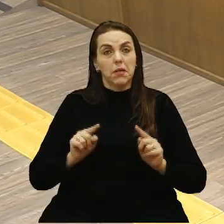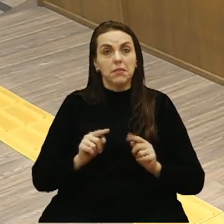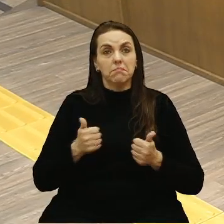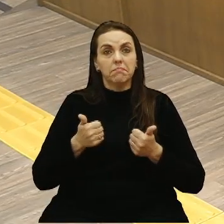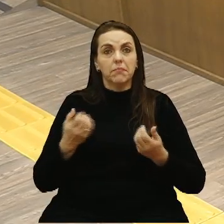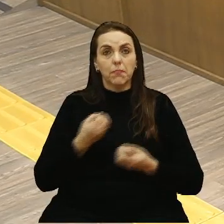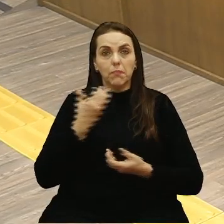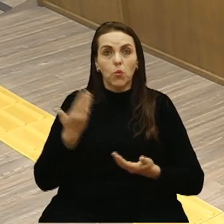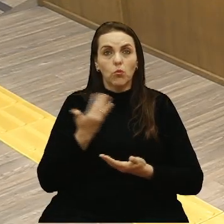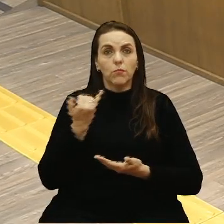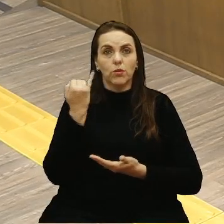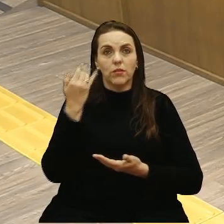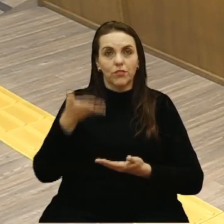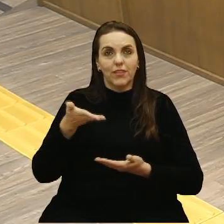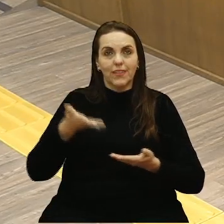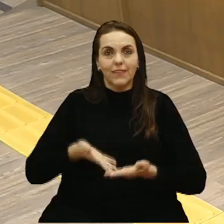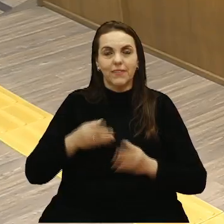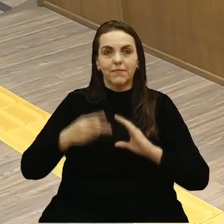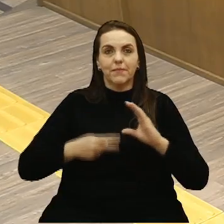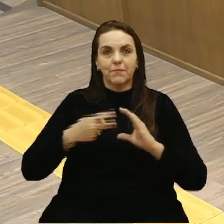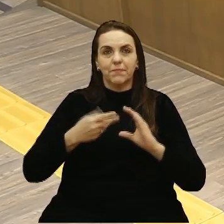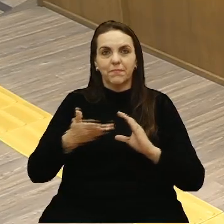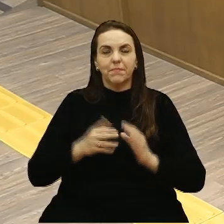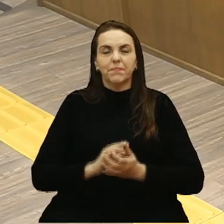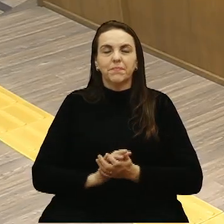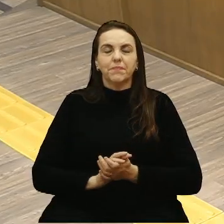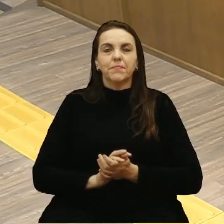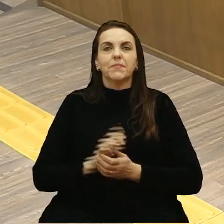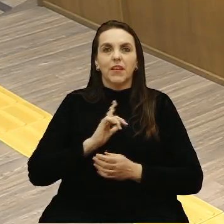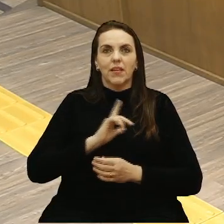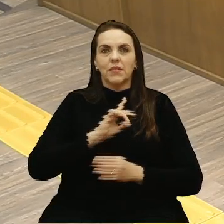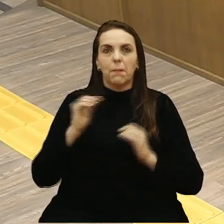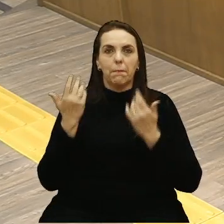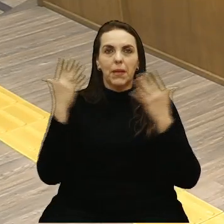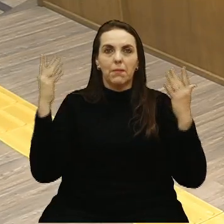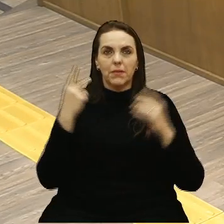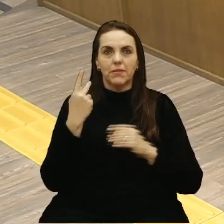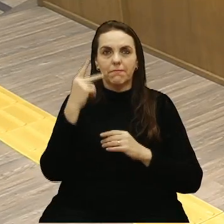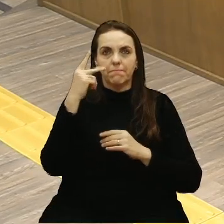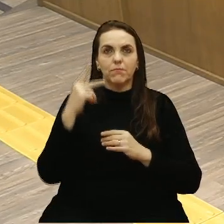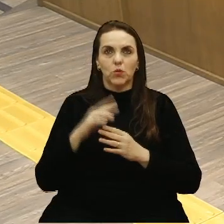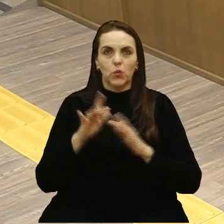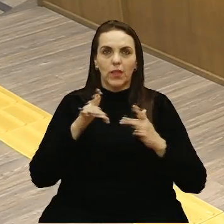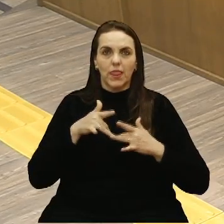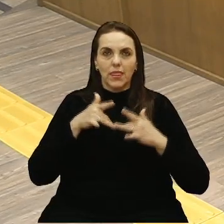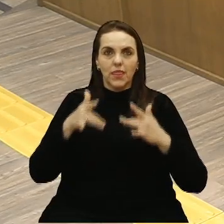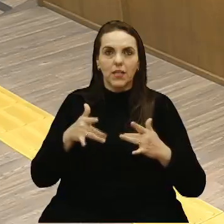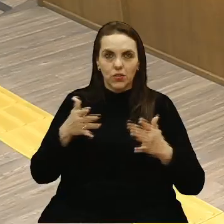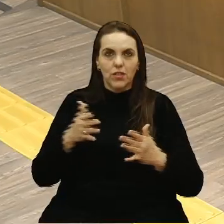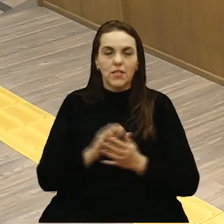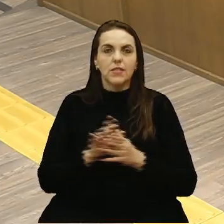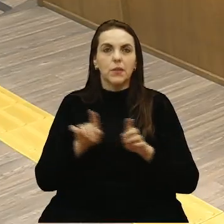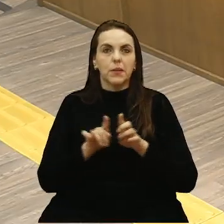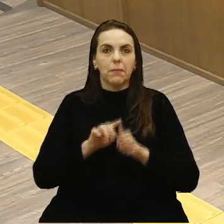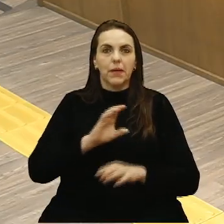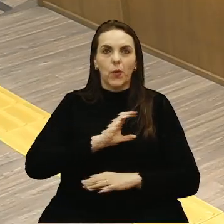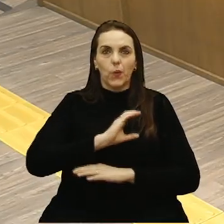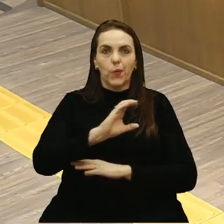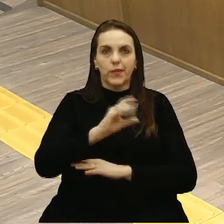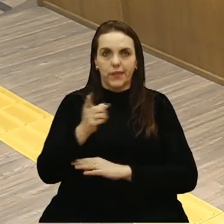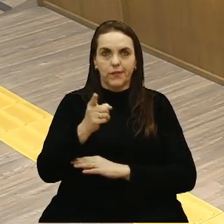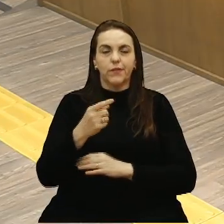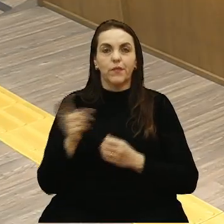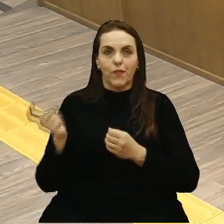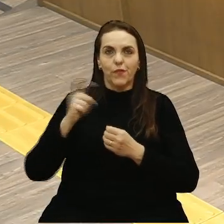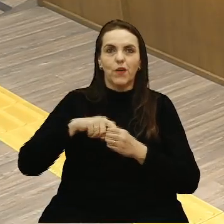o senhor passou aqui nessa Casa Legislativa. Parabenizar também pela sua dedicação como coordenador, e o senhor vai